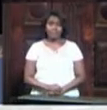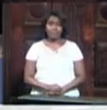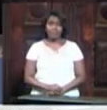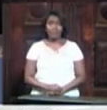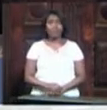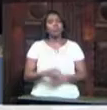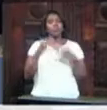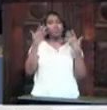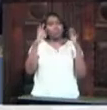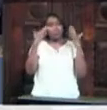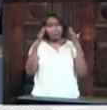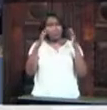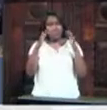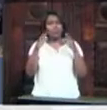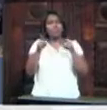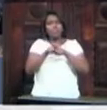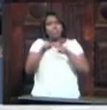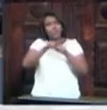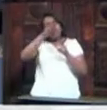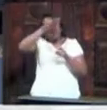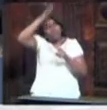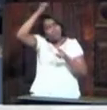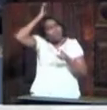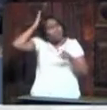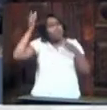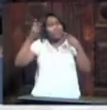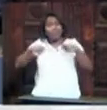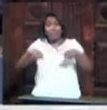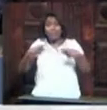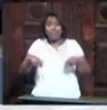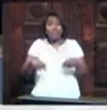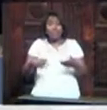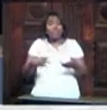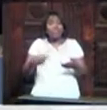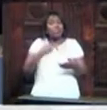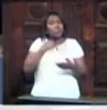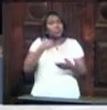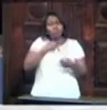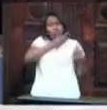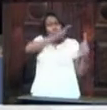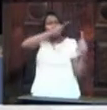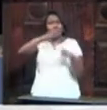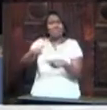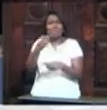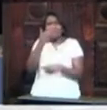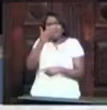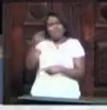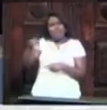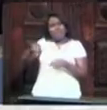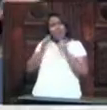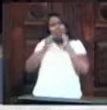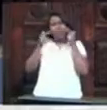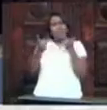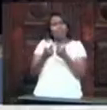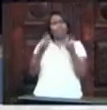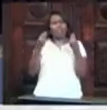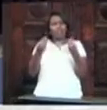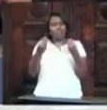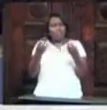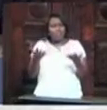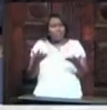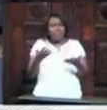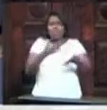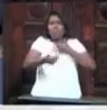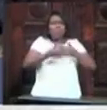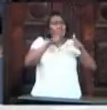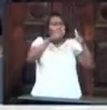Nossas homenagens também aos bombeiros militares, que não podem ser agredidos em frente ao Palácio Guanabara, em nenhuma parte